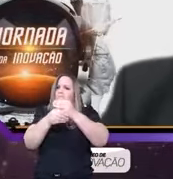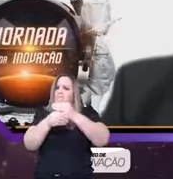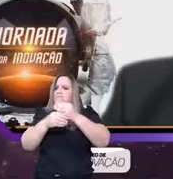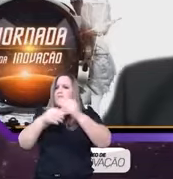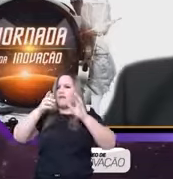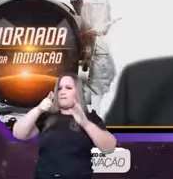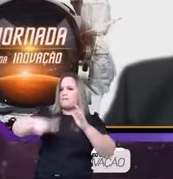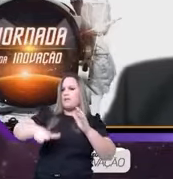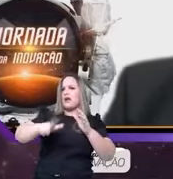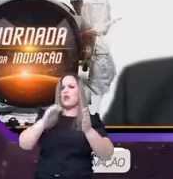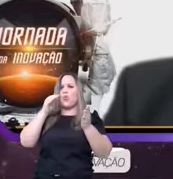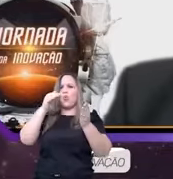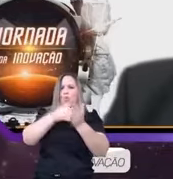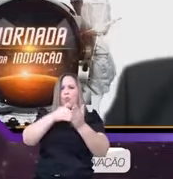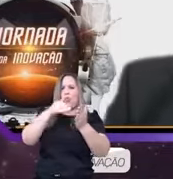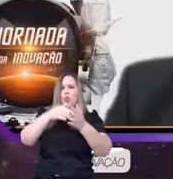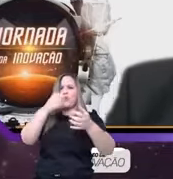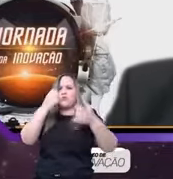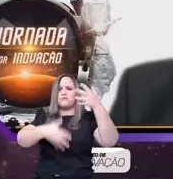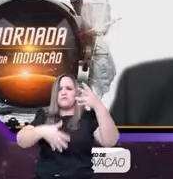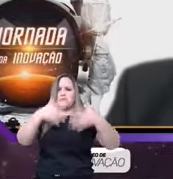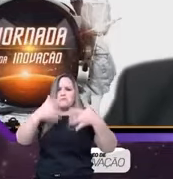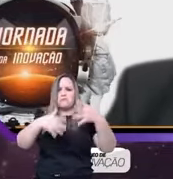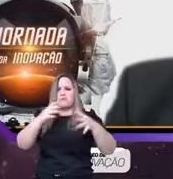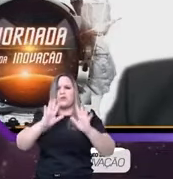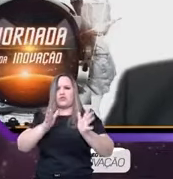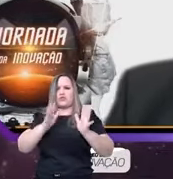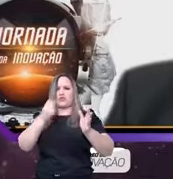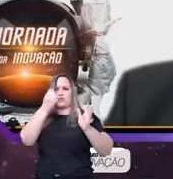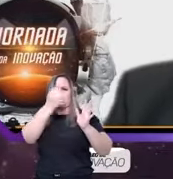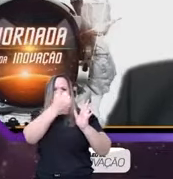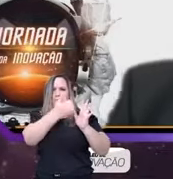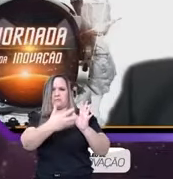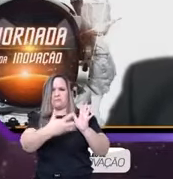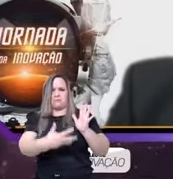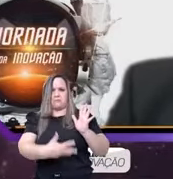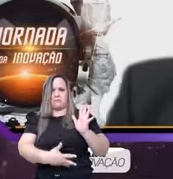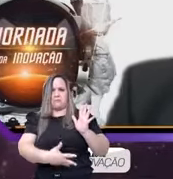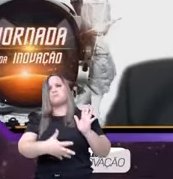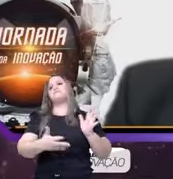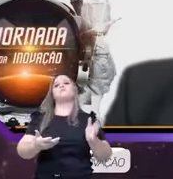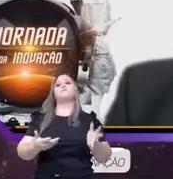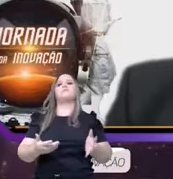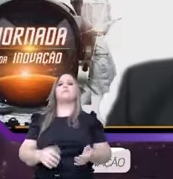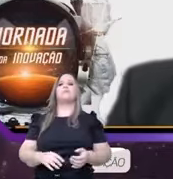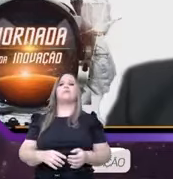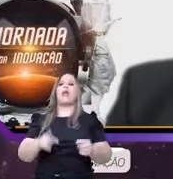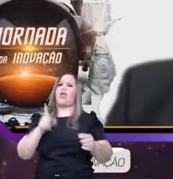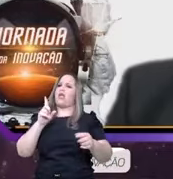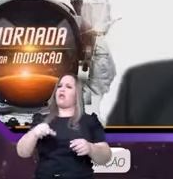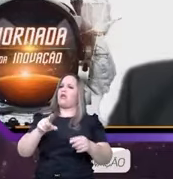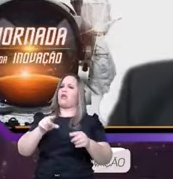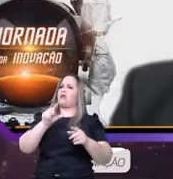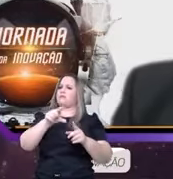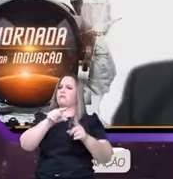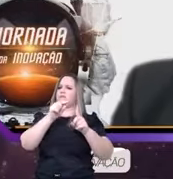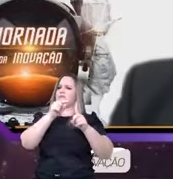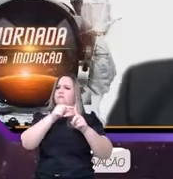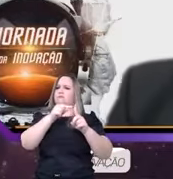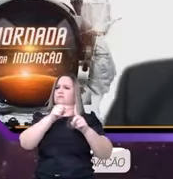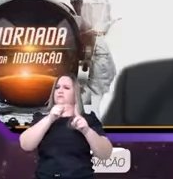último ponto específico que eu trouxe sobre a hierarquização, e é um ponto que eu trago com uma visão mais